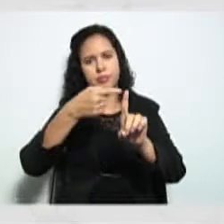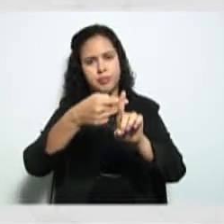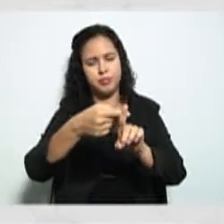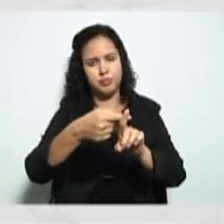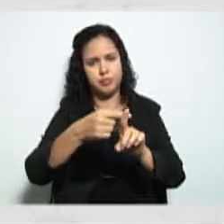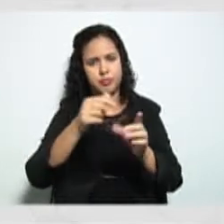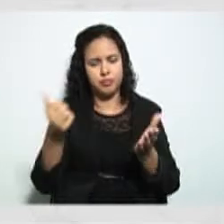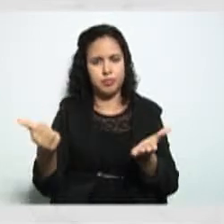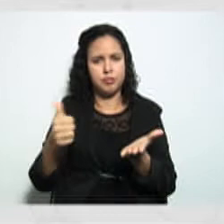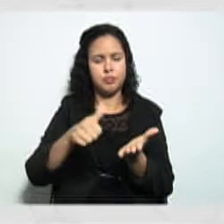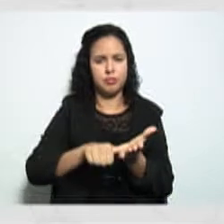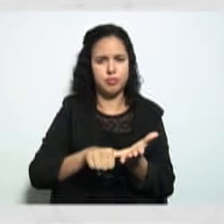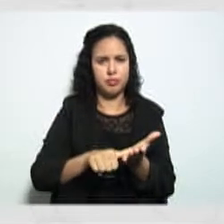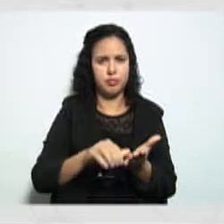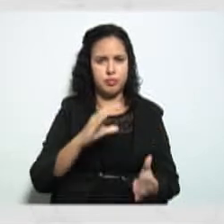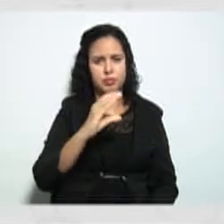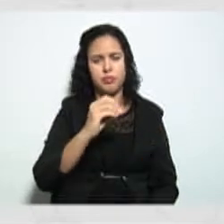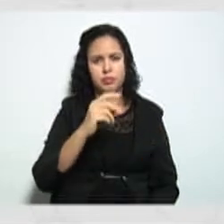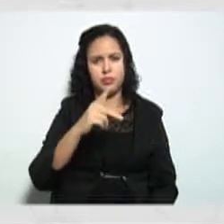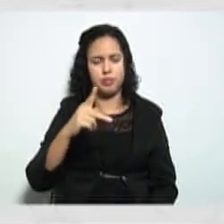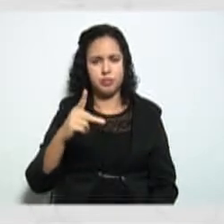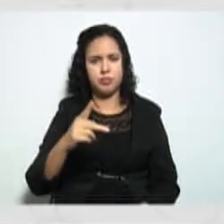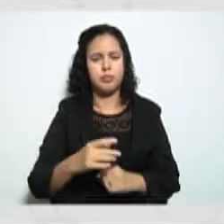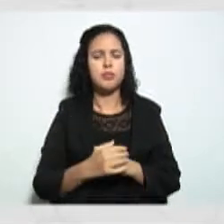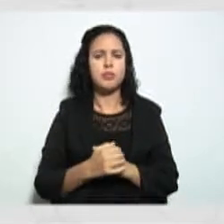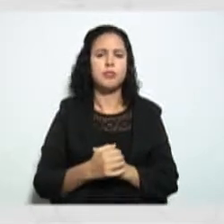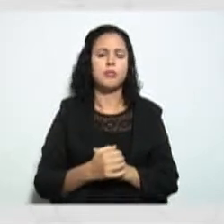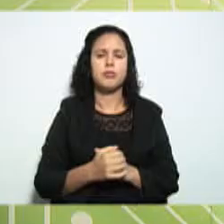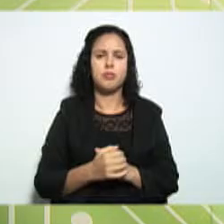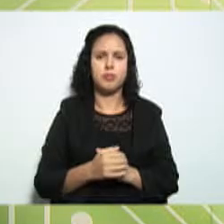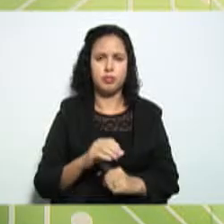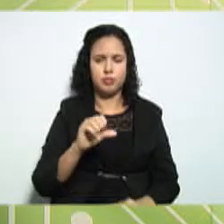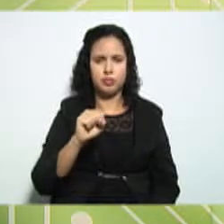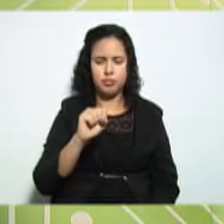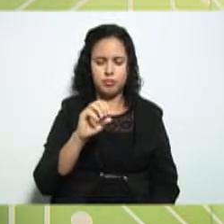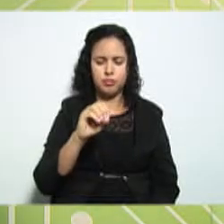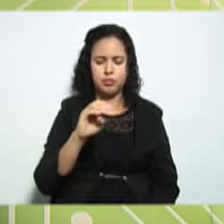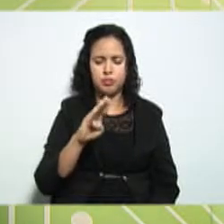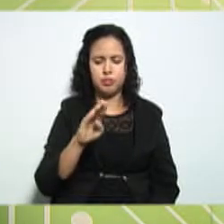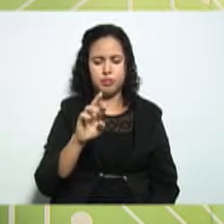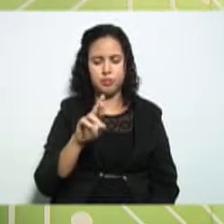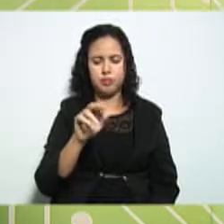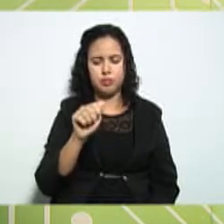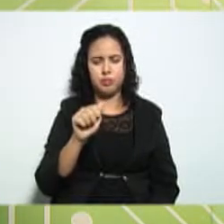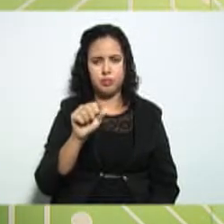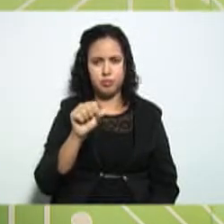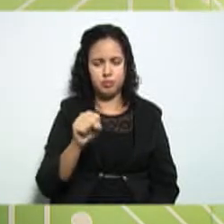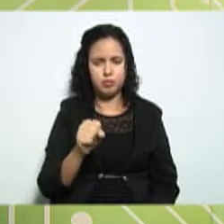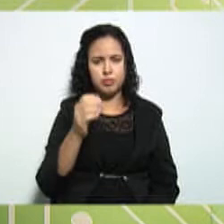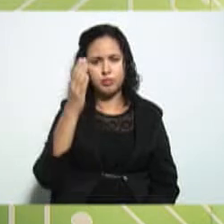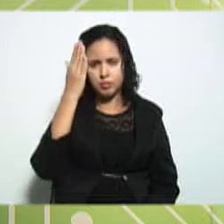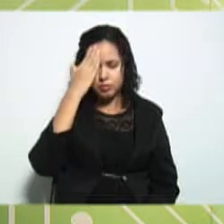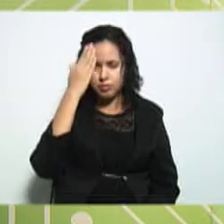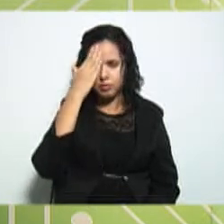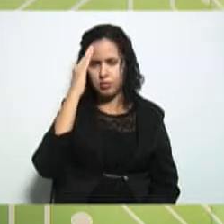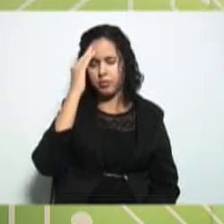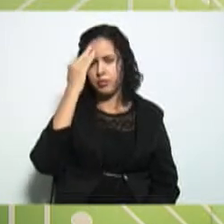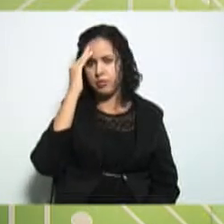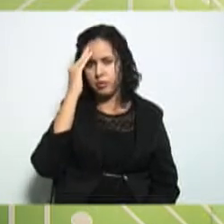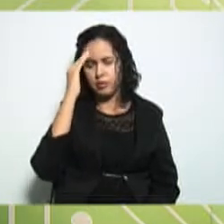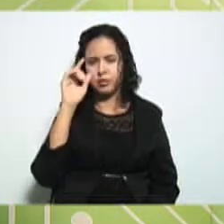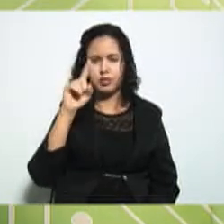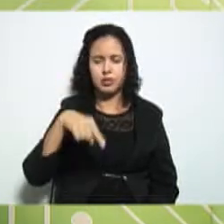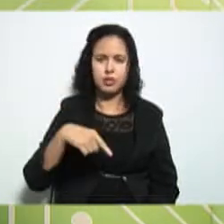cooperativa. Existe toda uma lógica por trás disso. A sobra ocorre porque geralmente a gente entende, realmente, a gente entende que um valor que